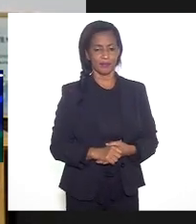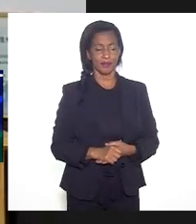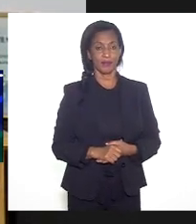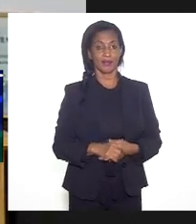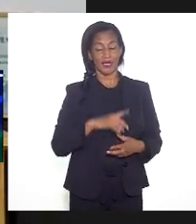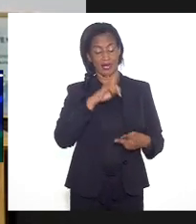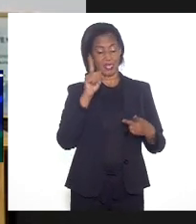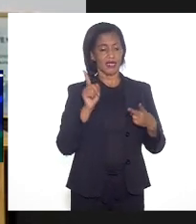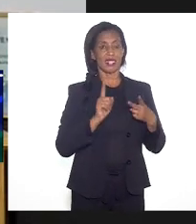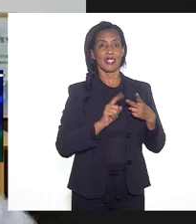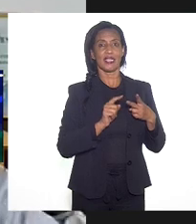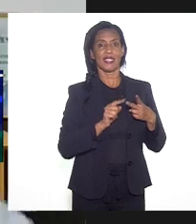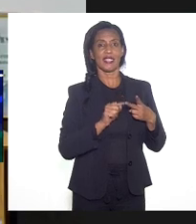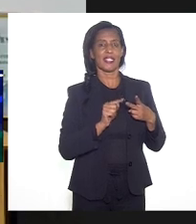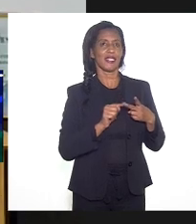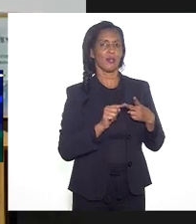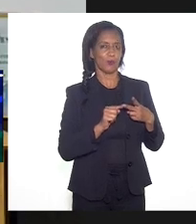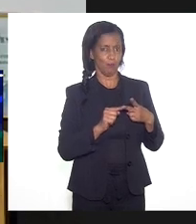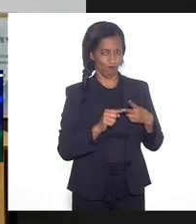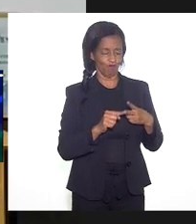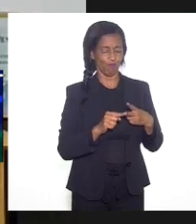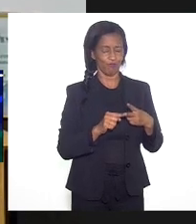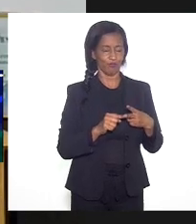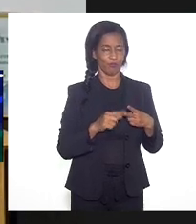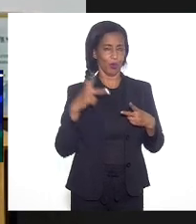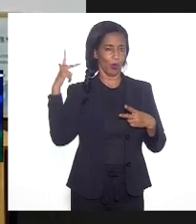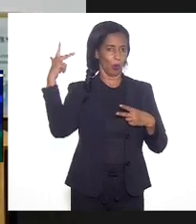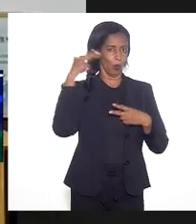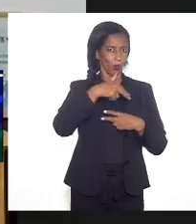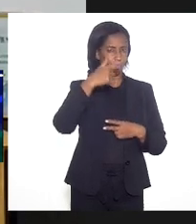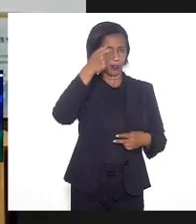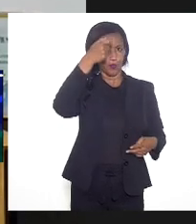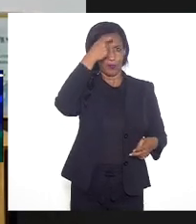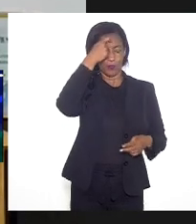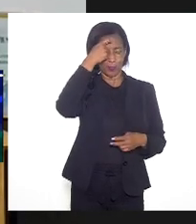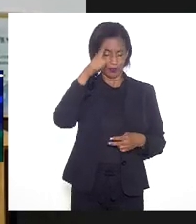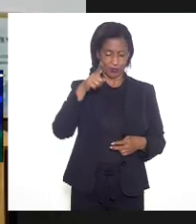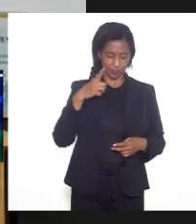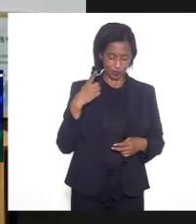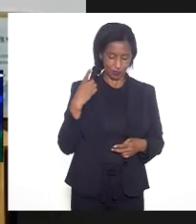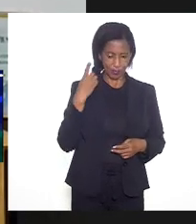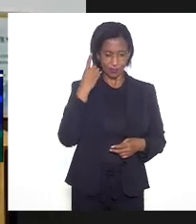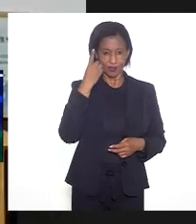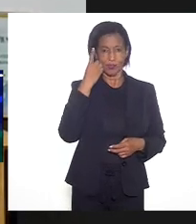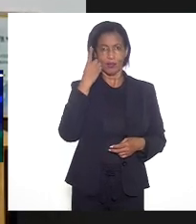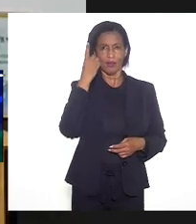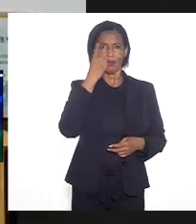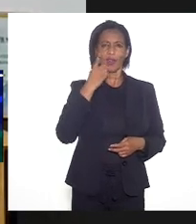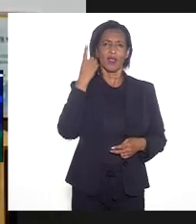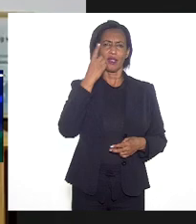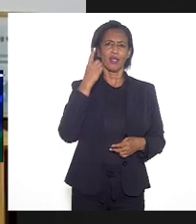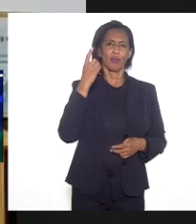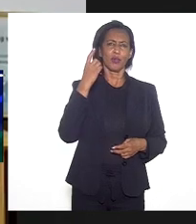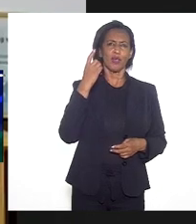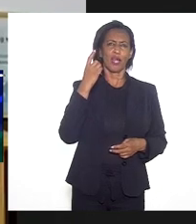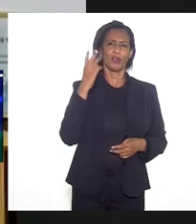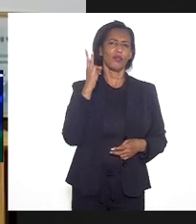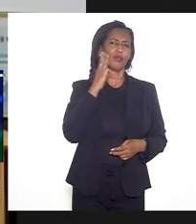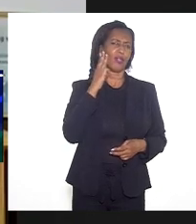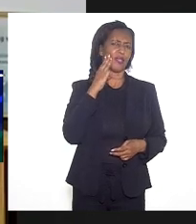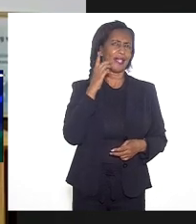Segundo ponto, eu vou fazer uma interrupção no raciocínio. O deputado Valdec, ele me deixou inspirado. Deputado